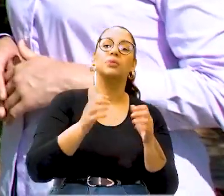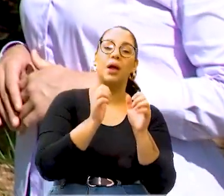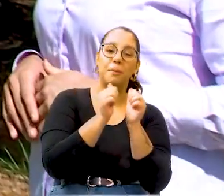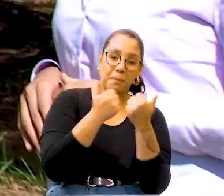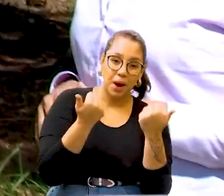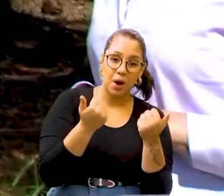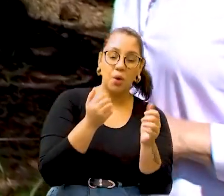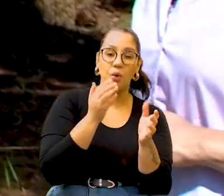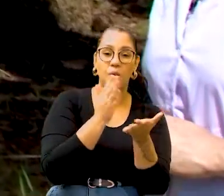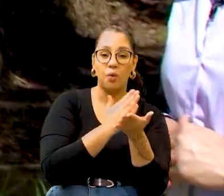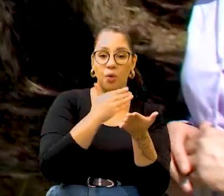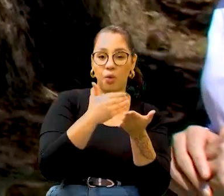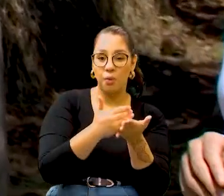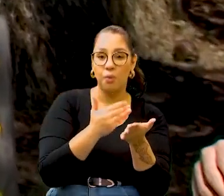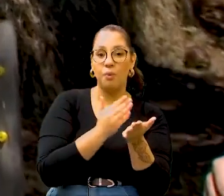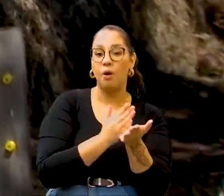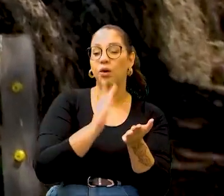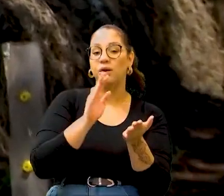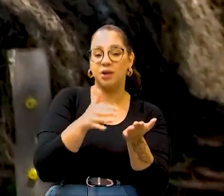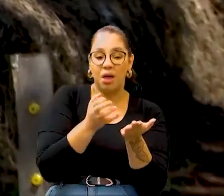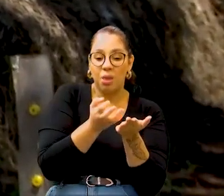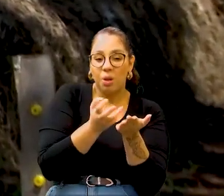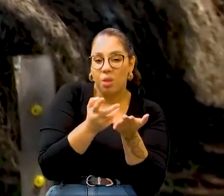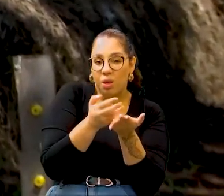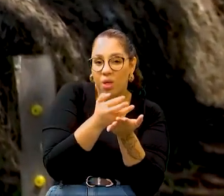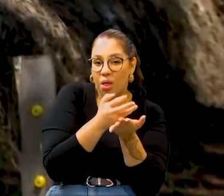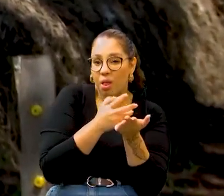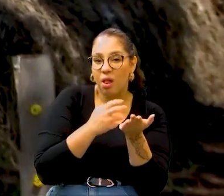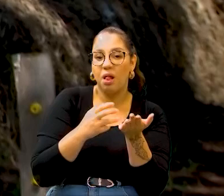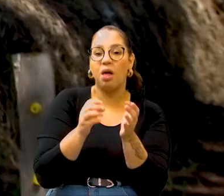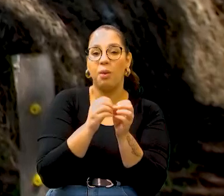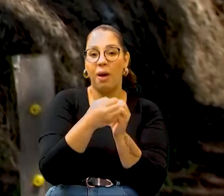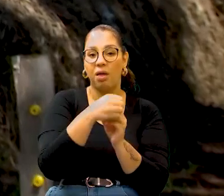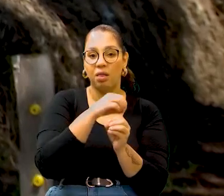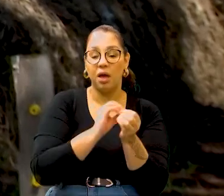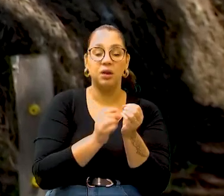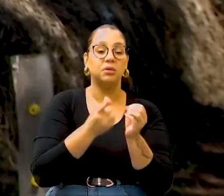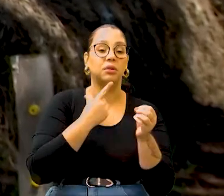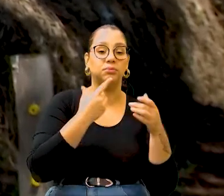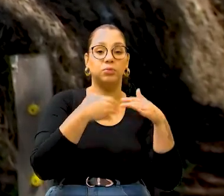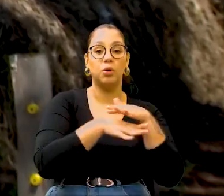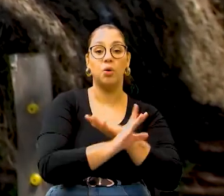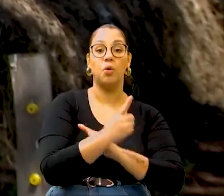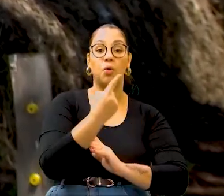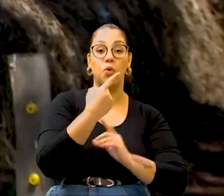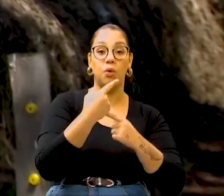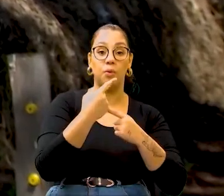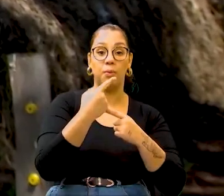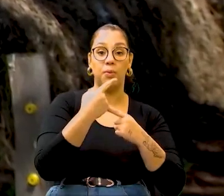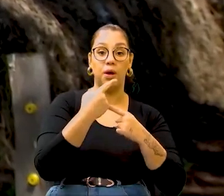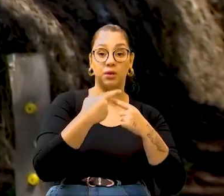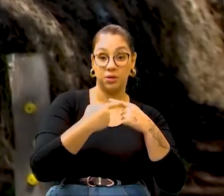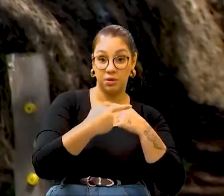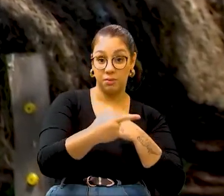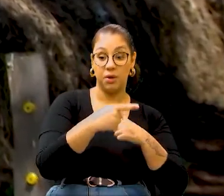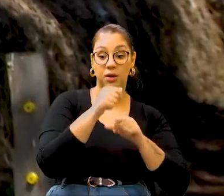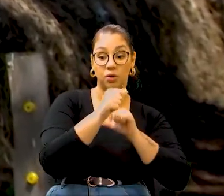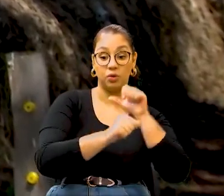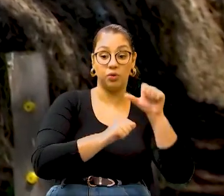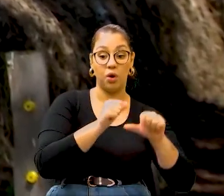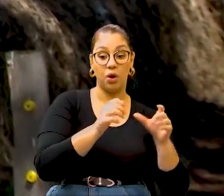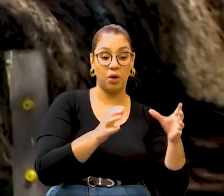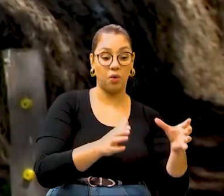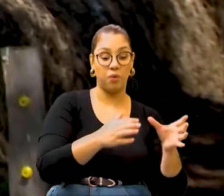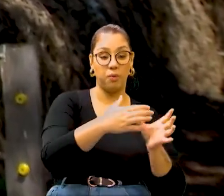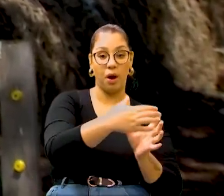macarrão, pão duro, bolo embolorado, todos esses tipos de resíduo eles são armazenados e uma vez por semana a